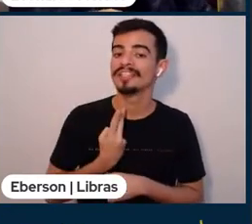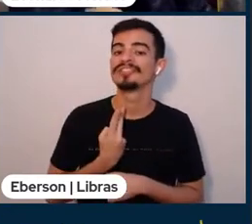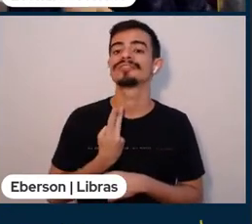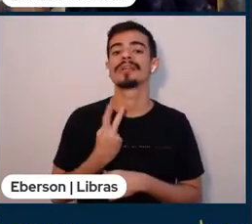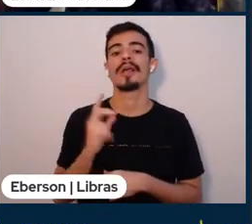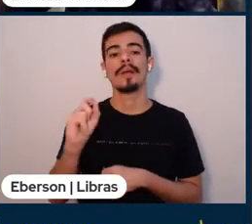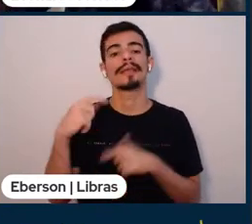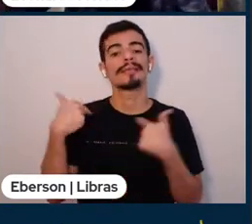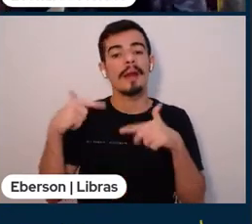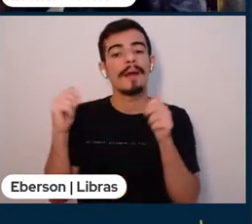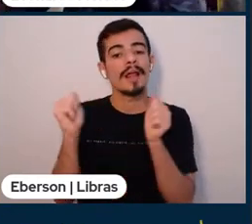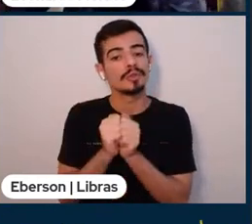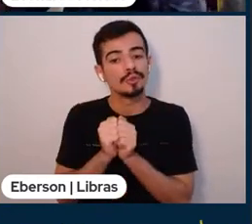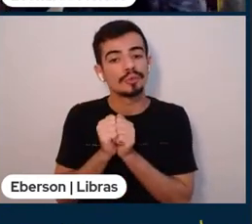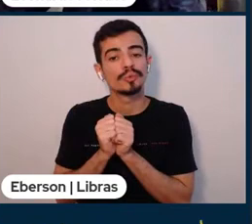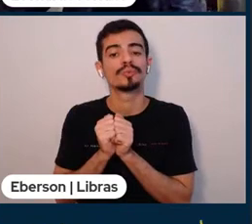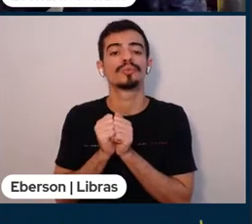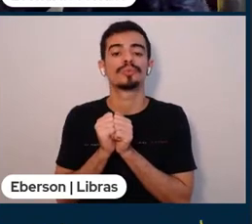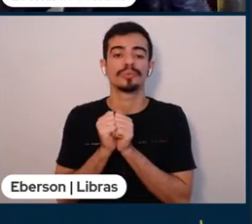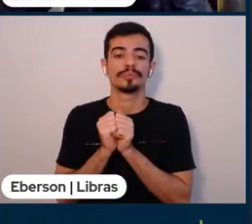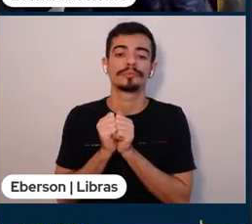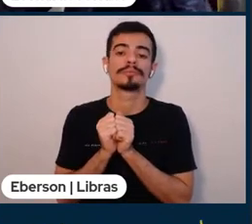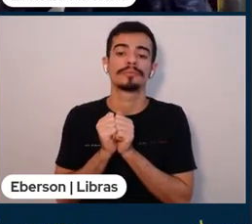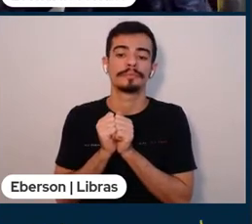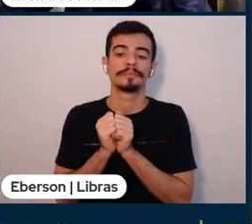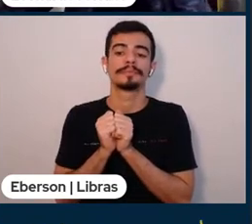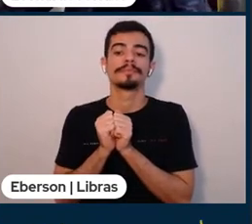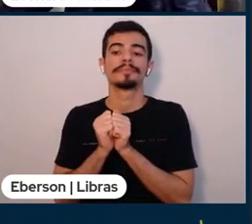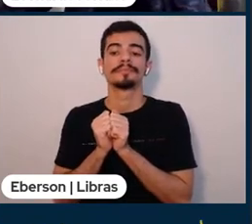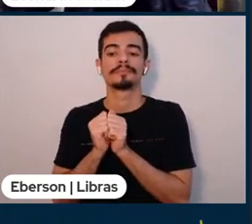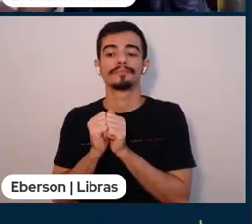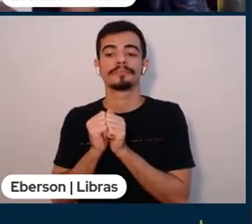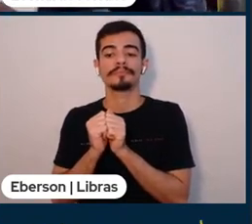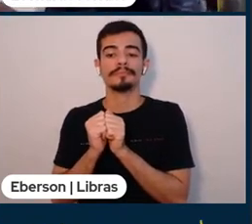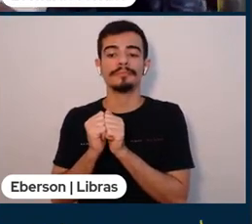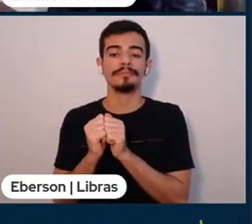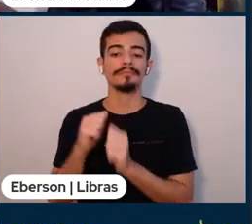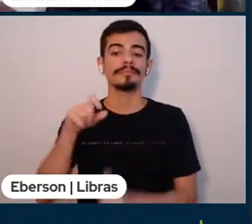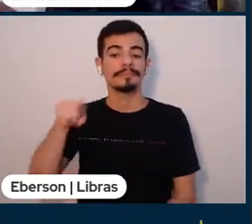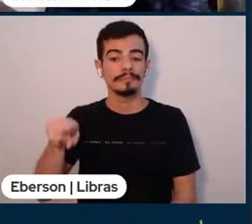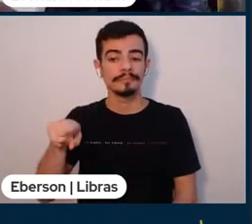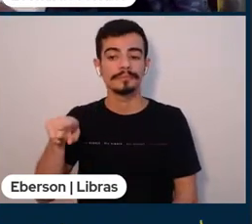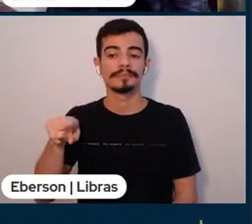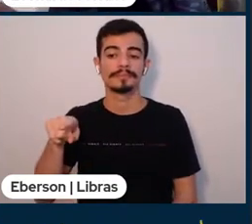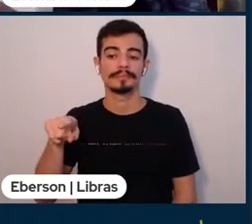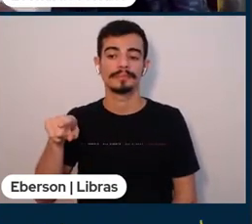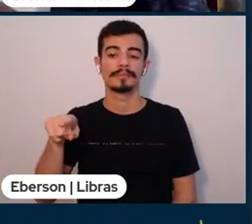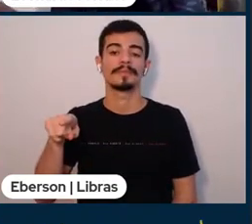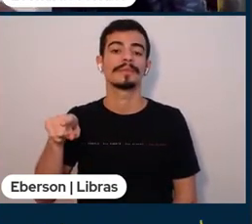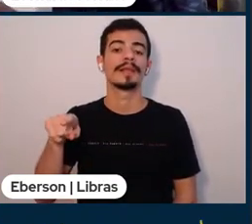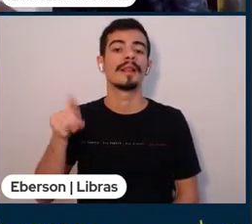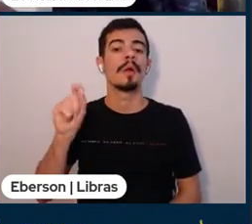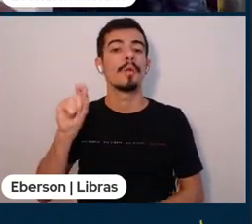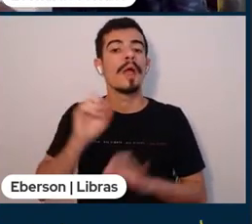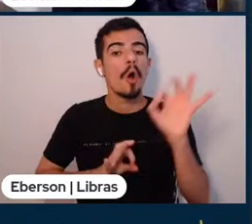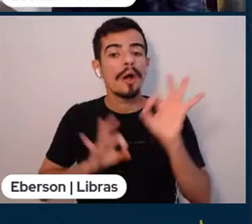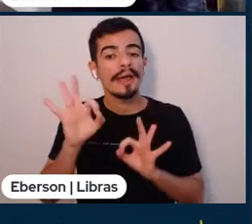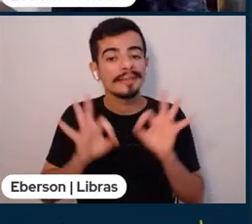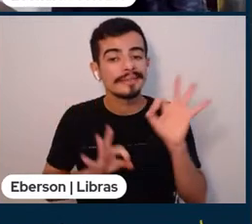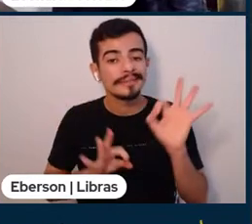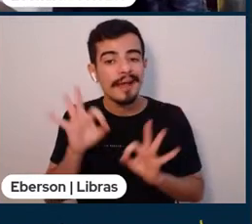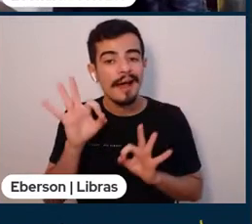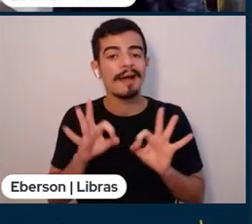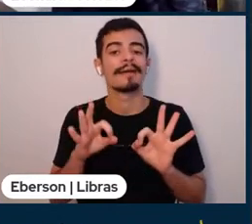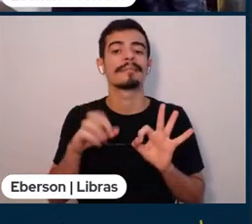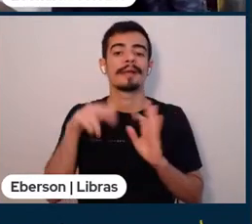trabalha juntas, ela na parte de organizar o projeto e eu na parte